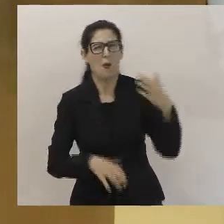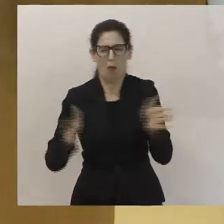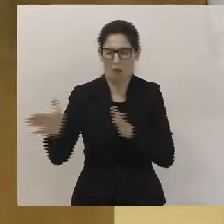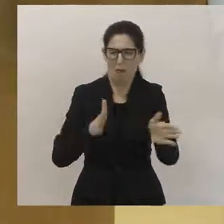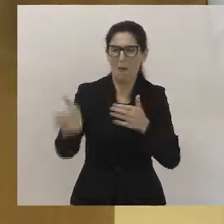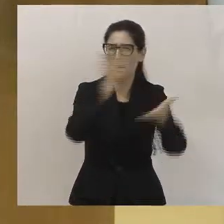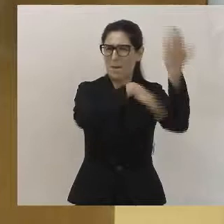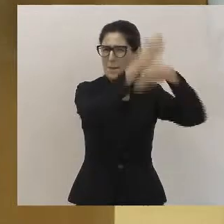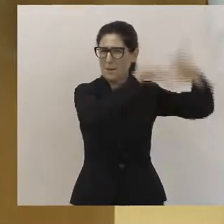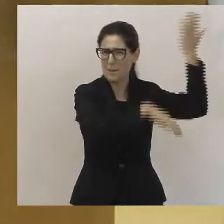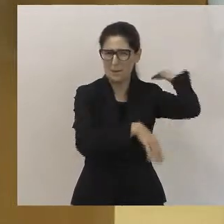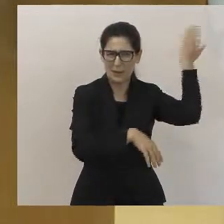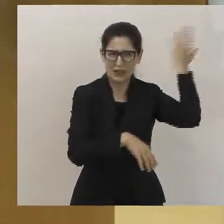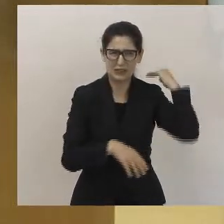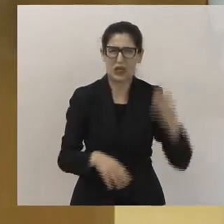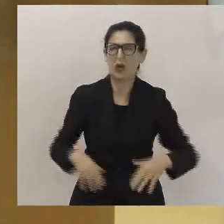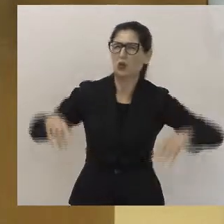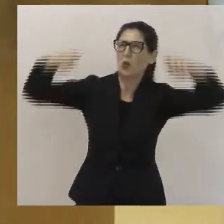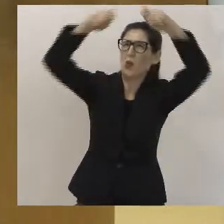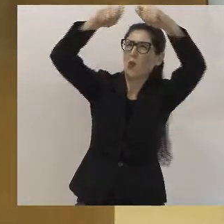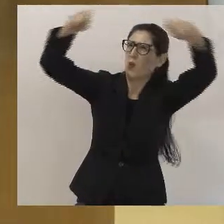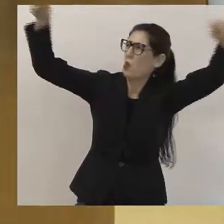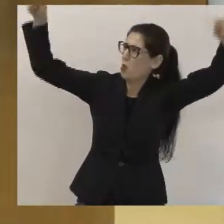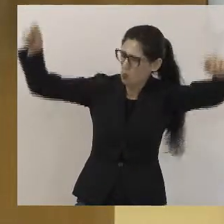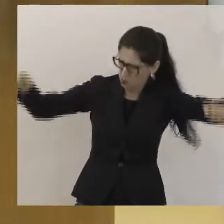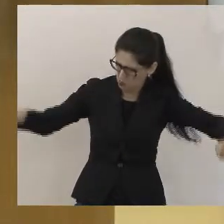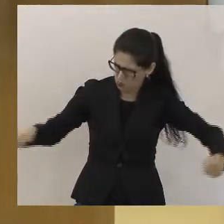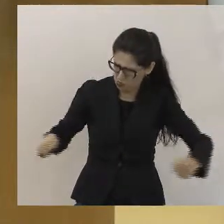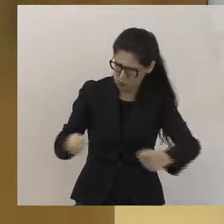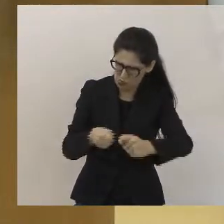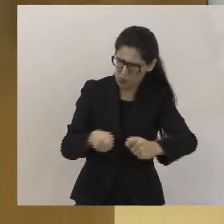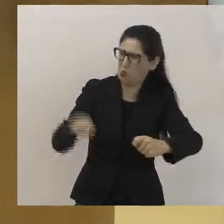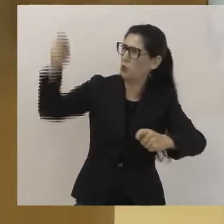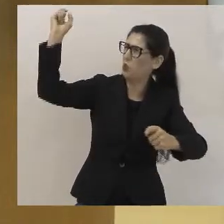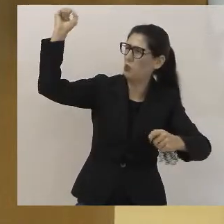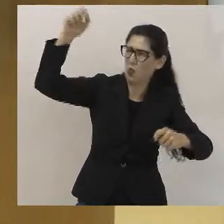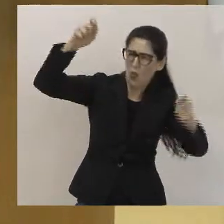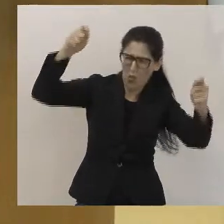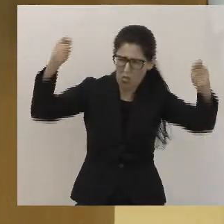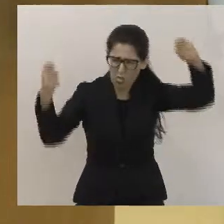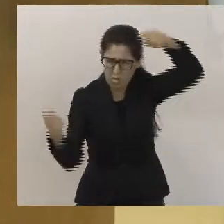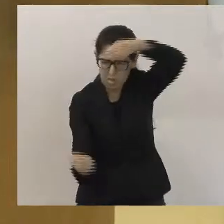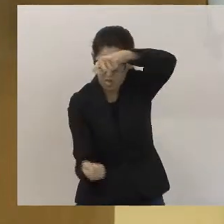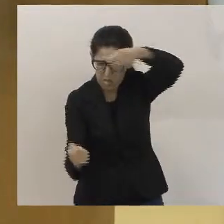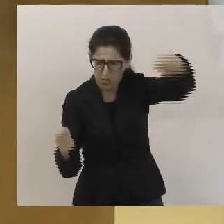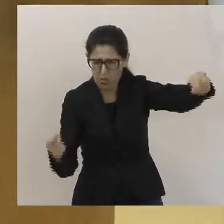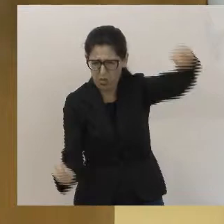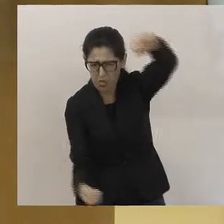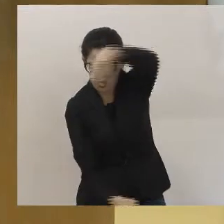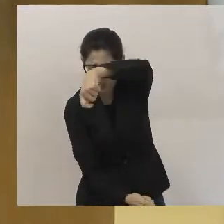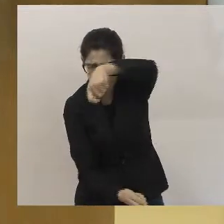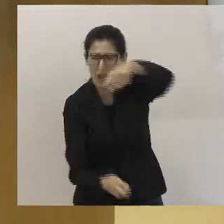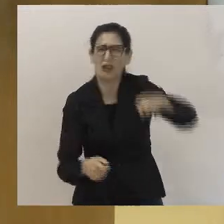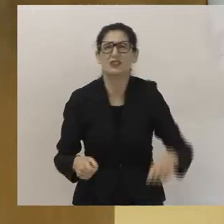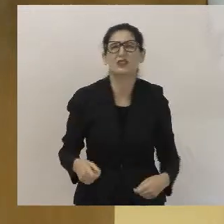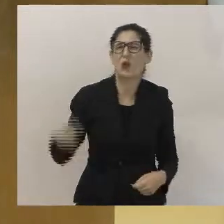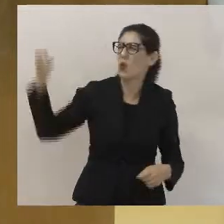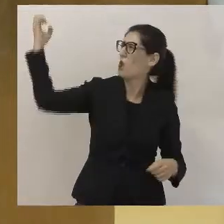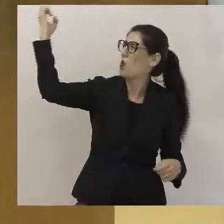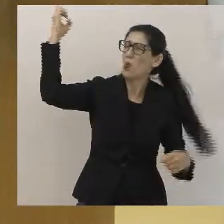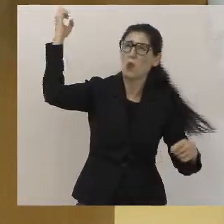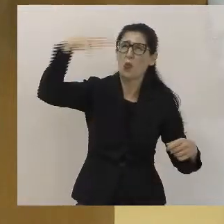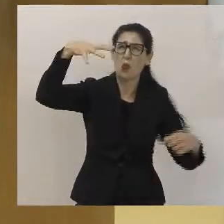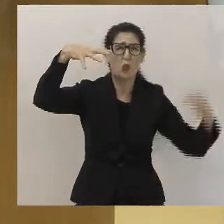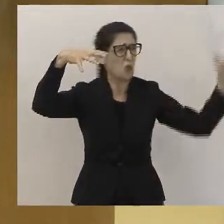tá a lona do luminoso thala caída as lâmpadas do luminoso